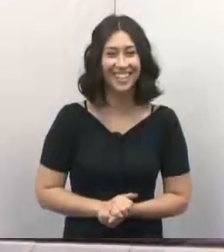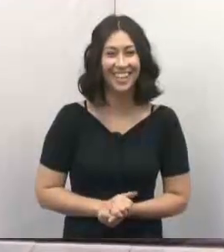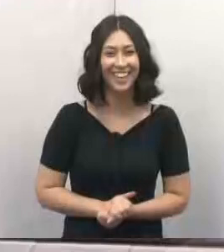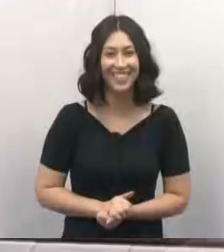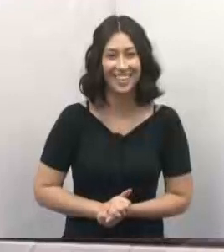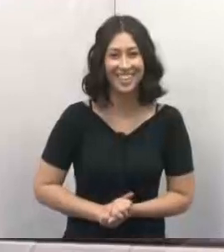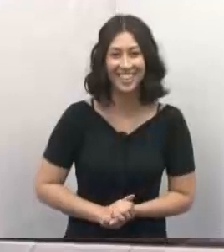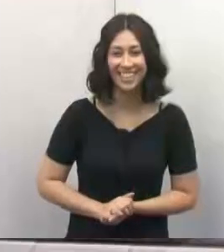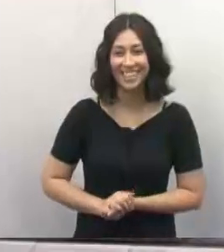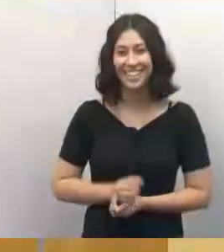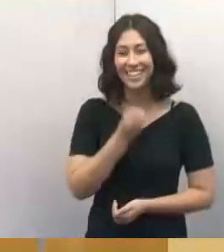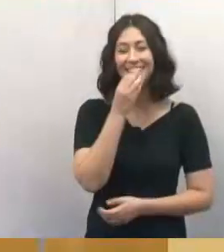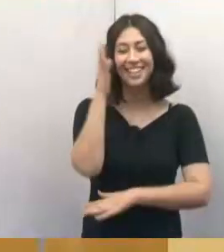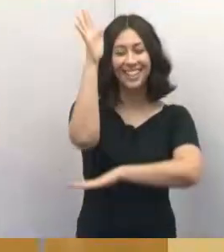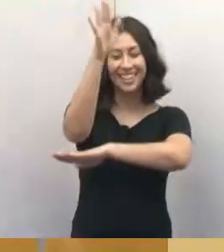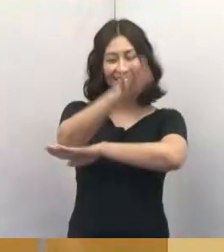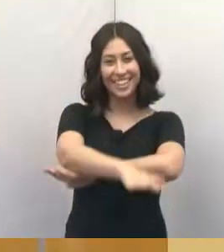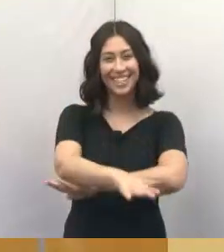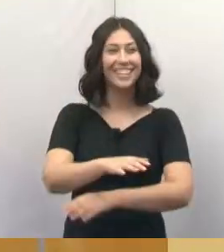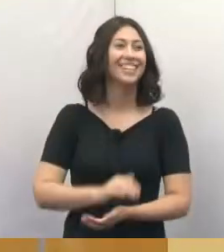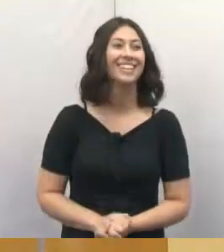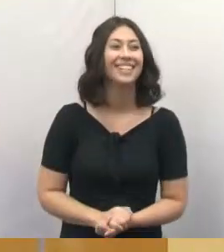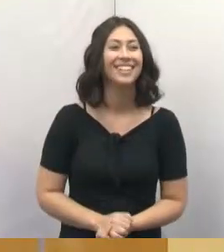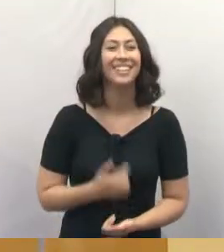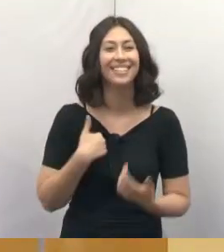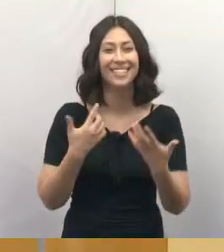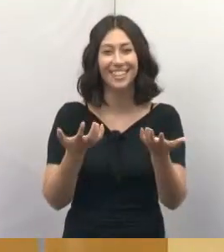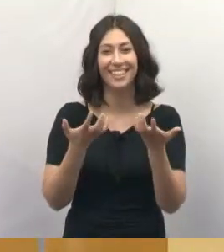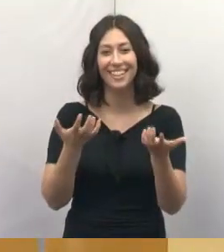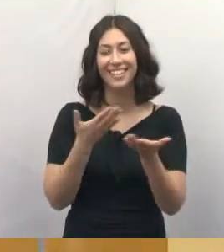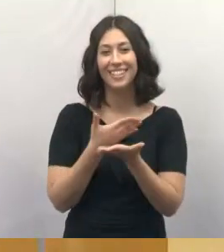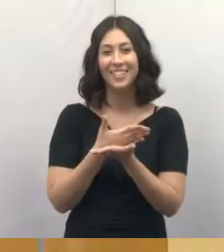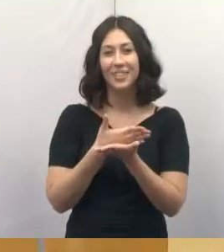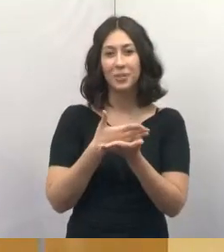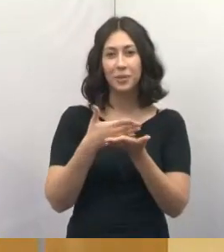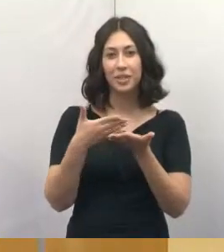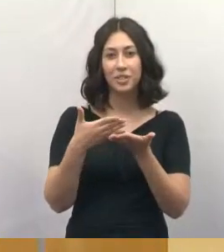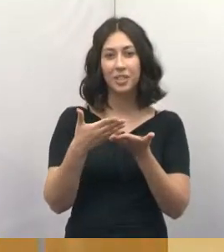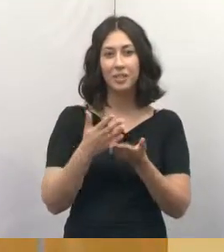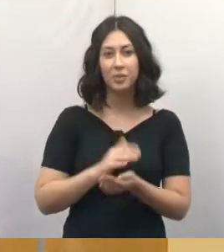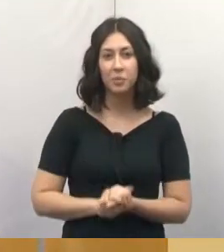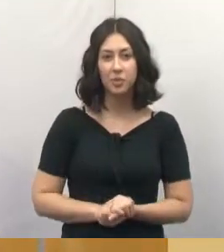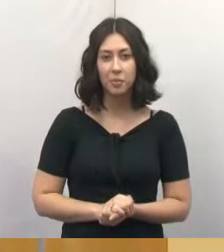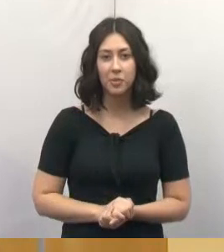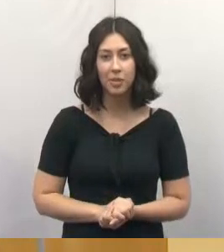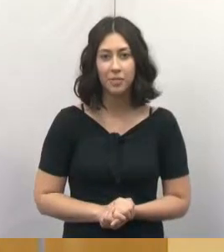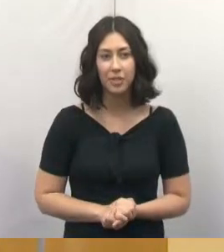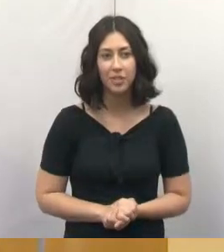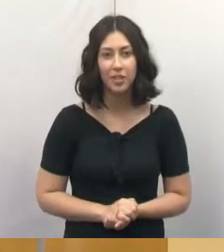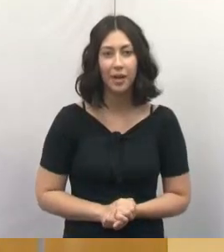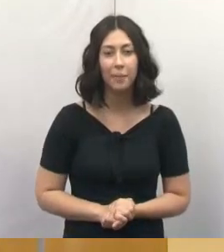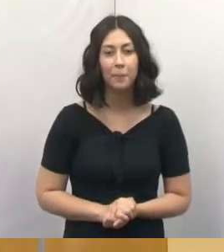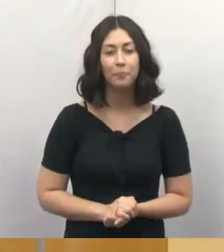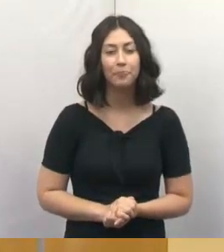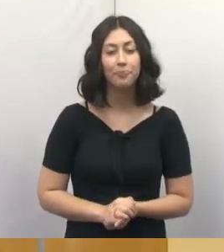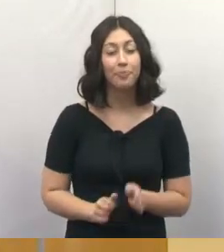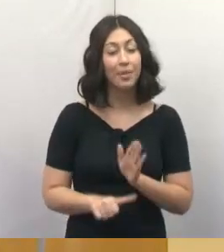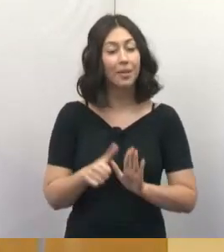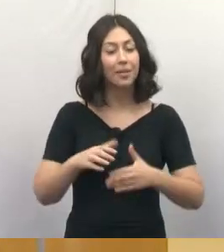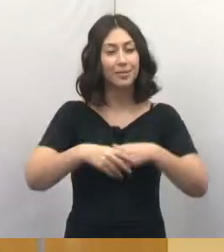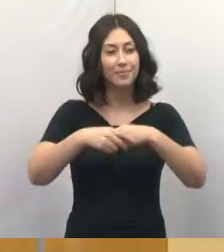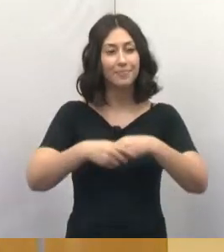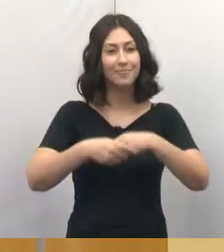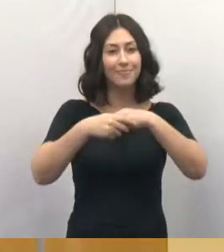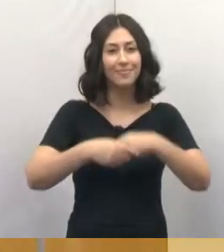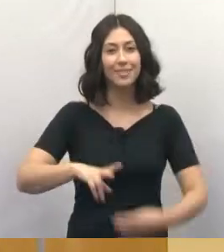Boa tarde a todos. Quero inicialmente, na discussão desse projeto, cumprimentar o vereador Rodrigo